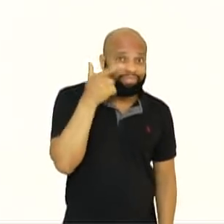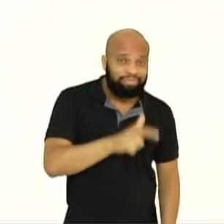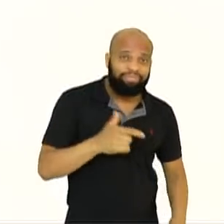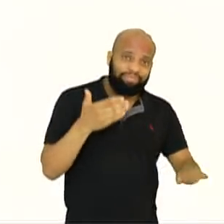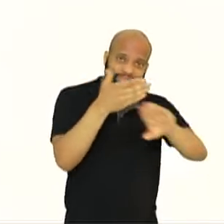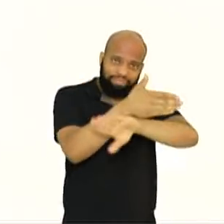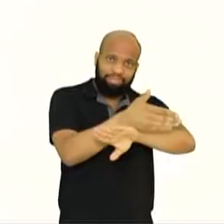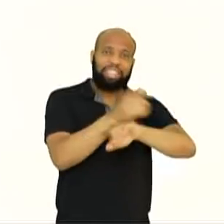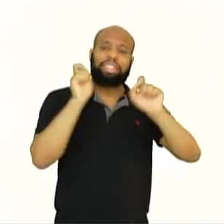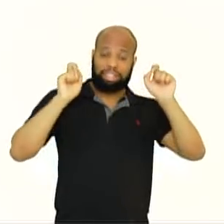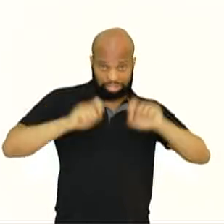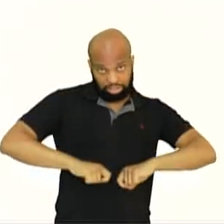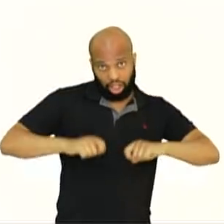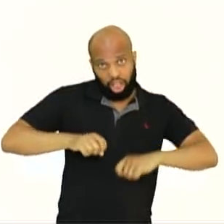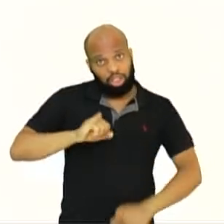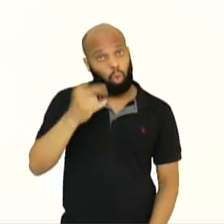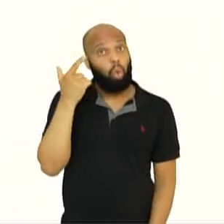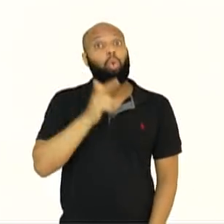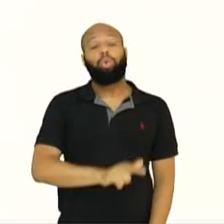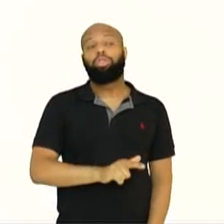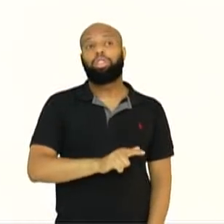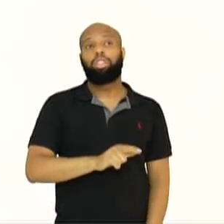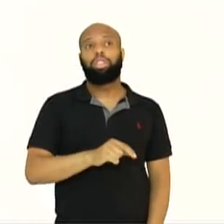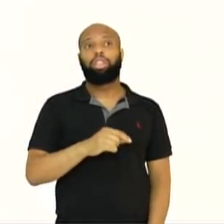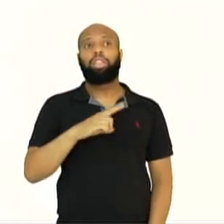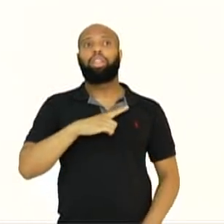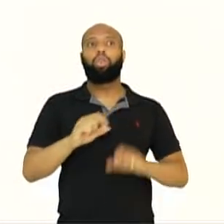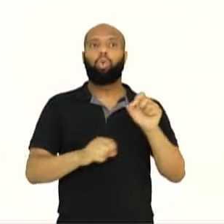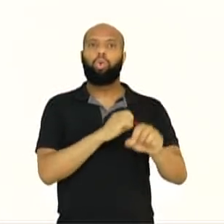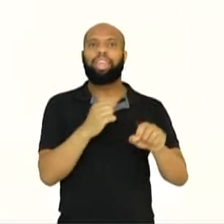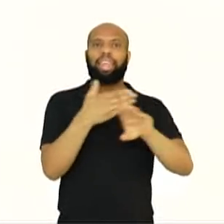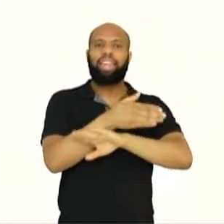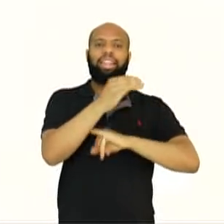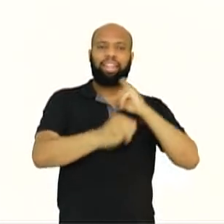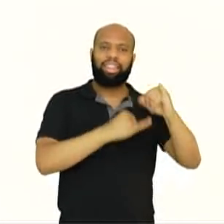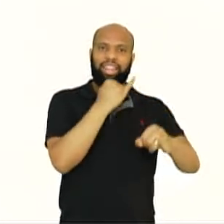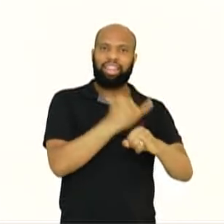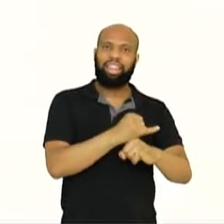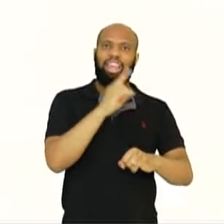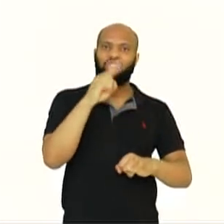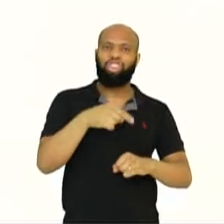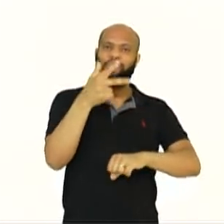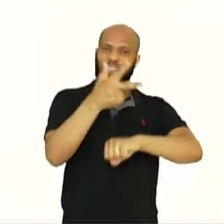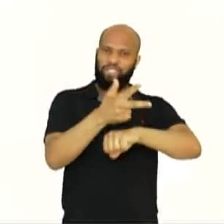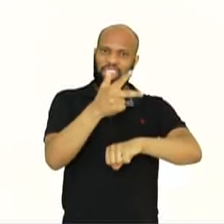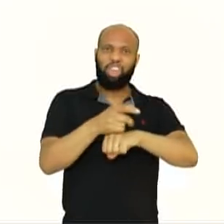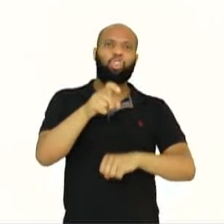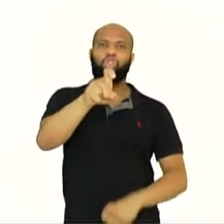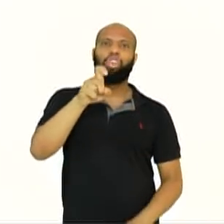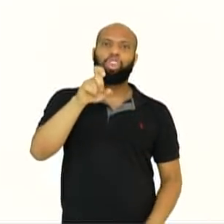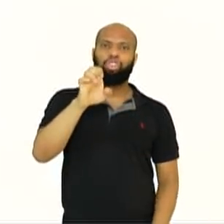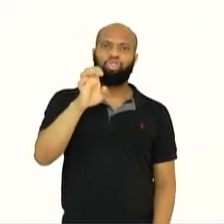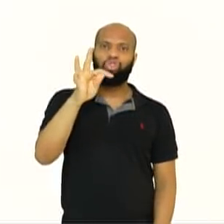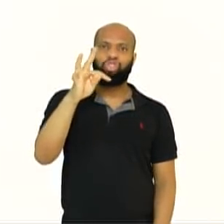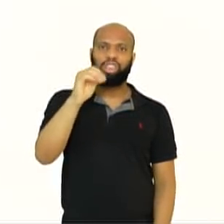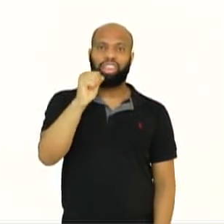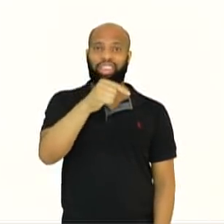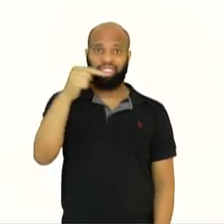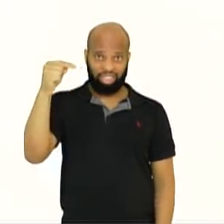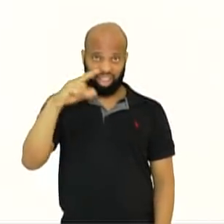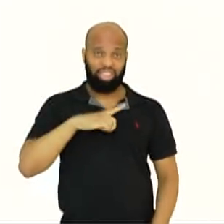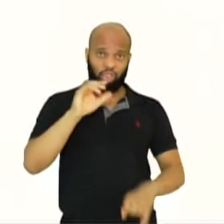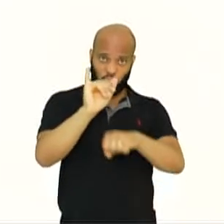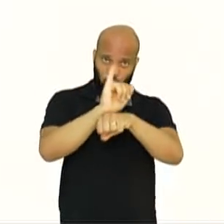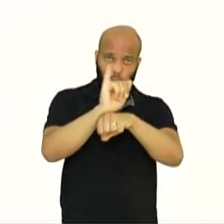acesso, quem pode, né, coloque aí documentário Chetás no YouTube, vale a pena, muito interessante.